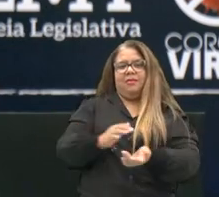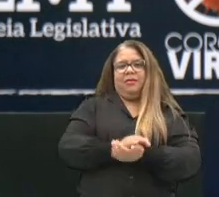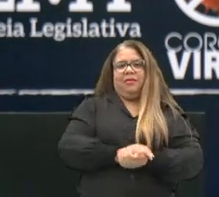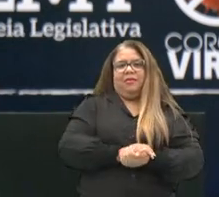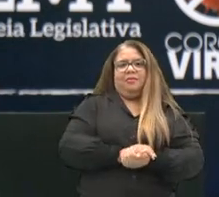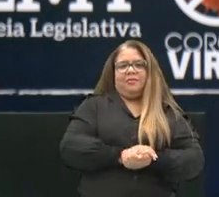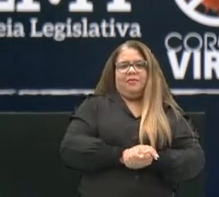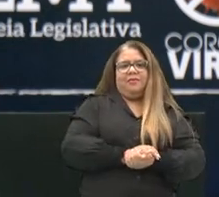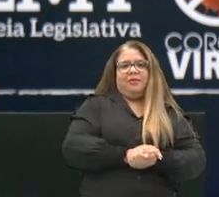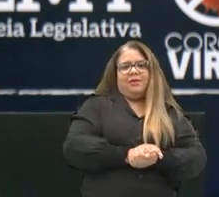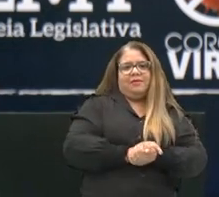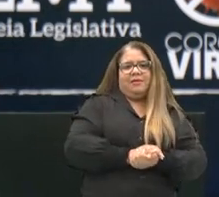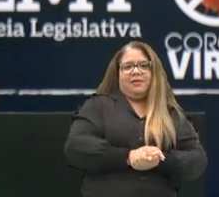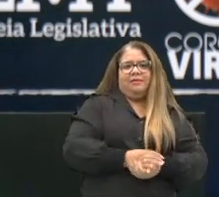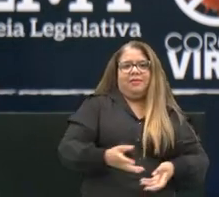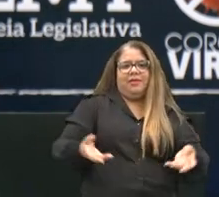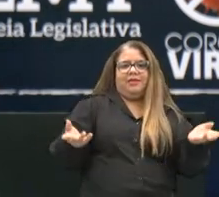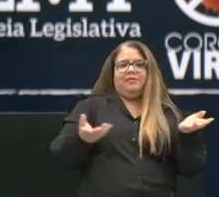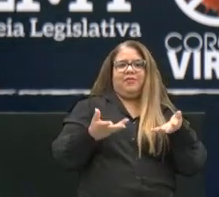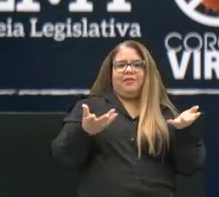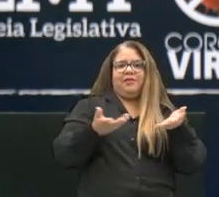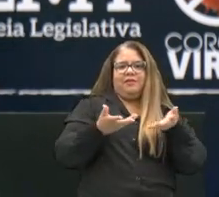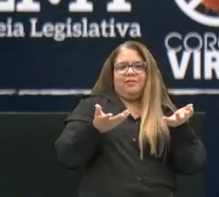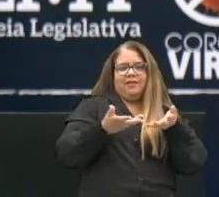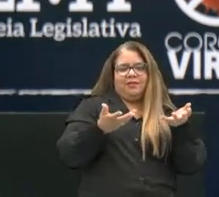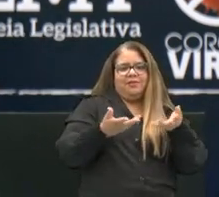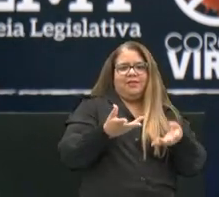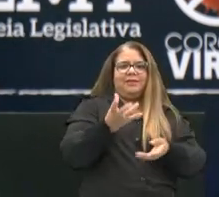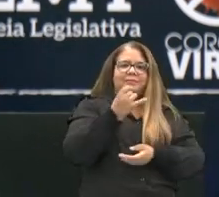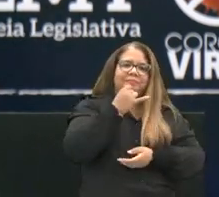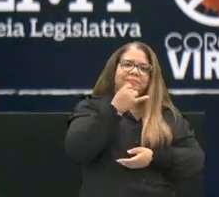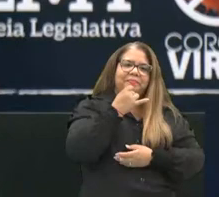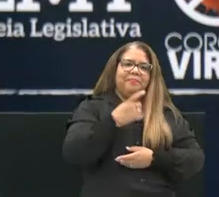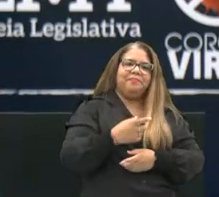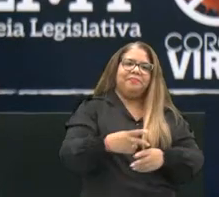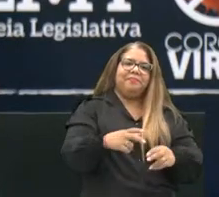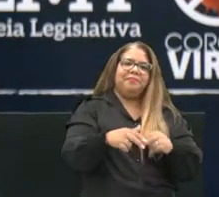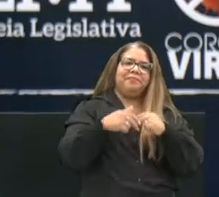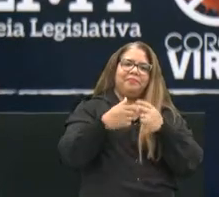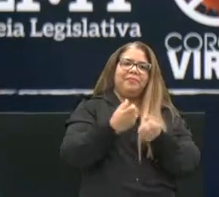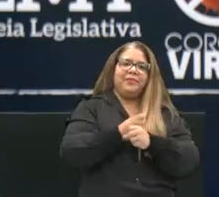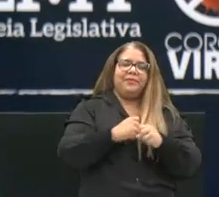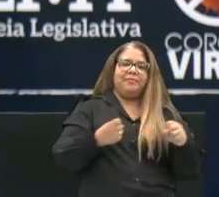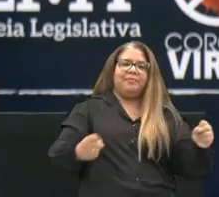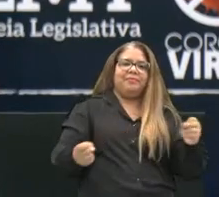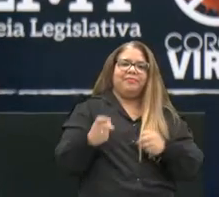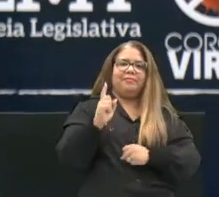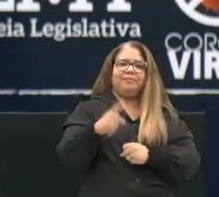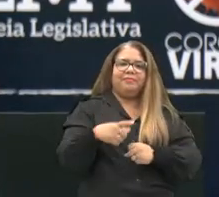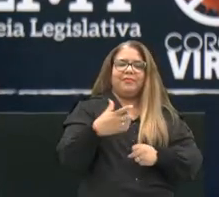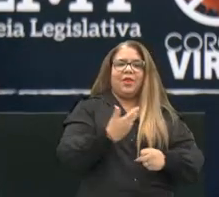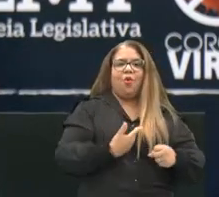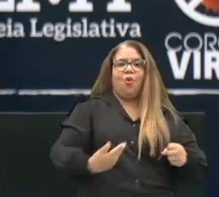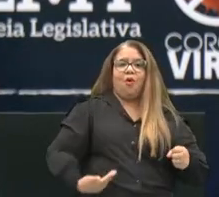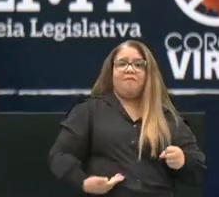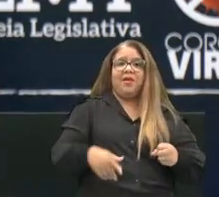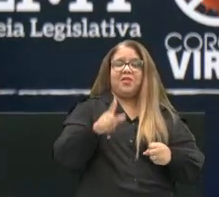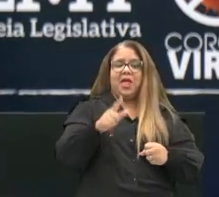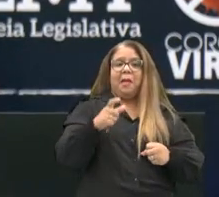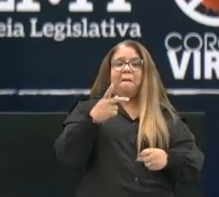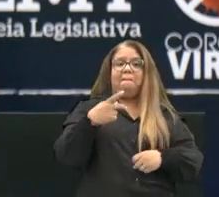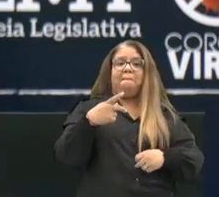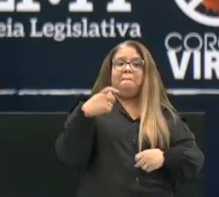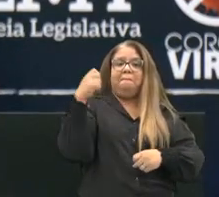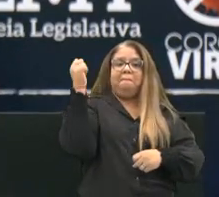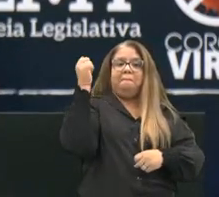Aqui, não somente você está homenageando a esse grande homem público, né, de expressão nacional,